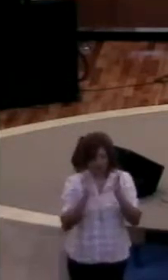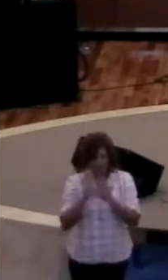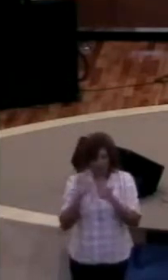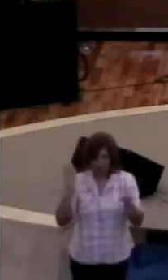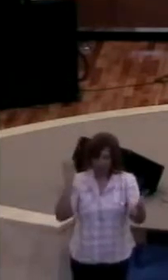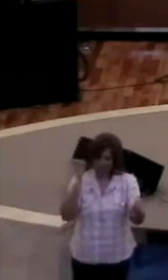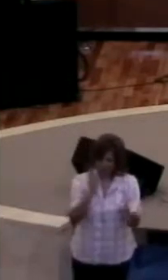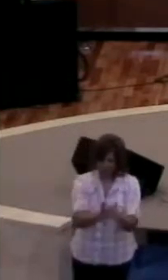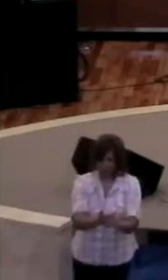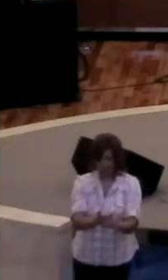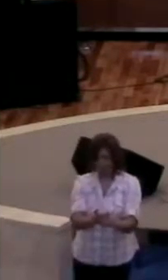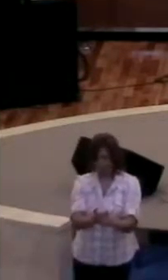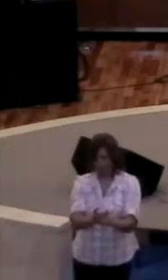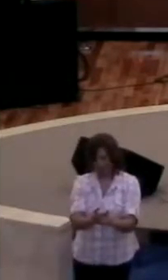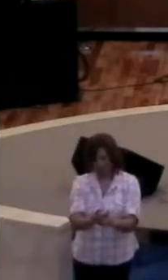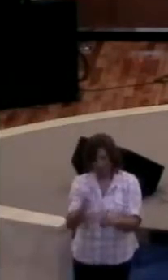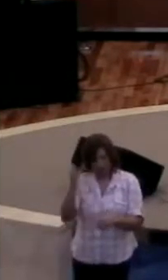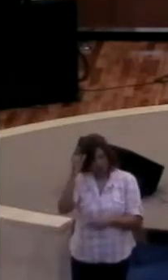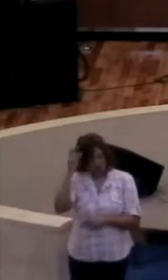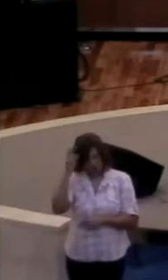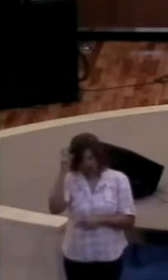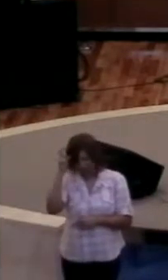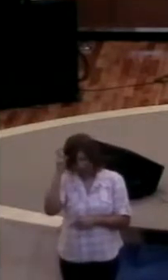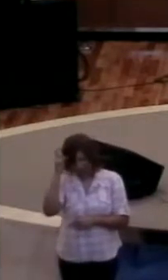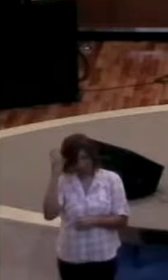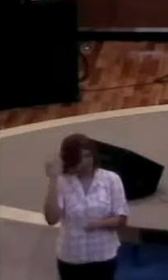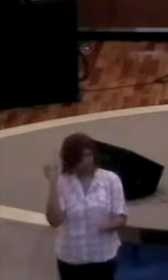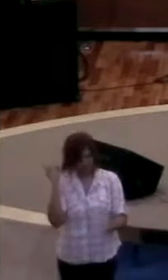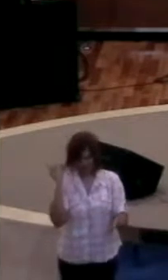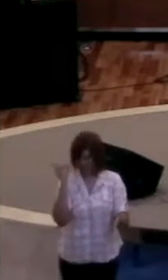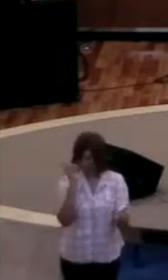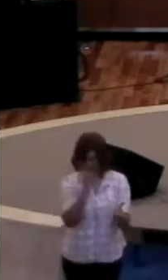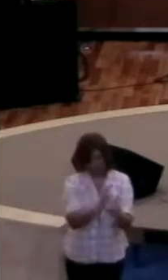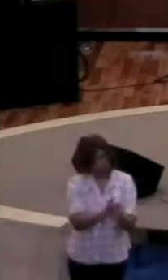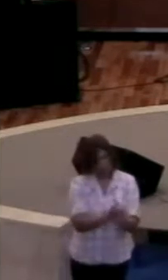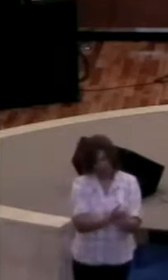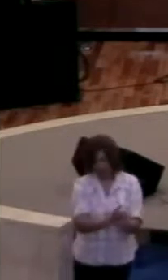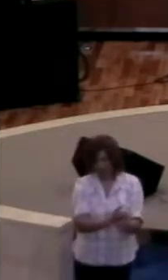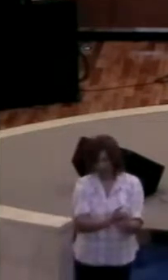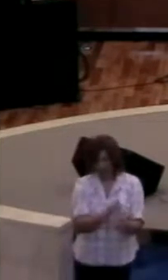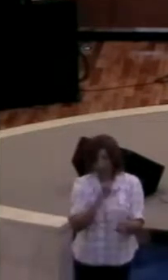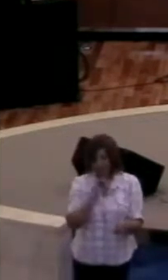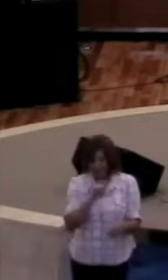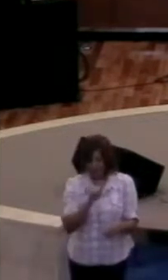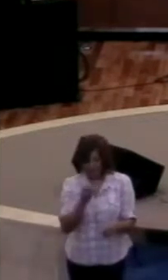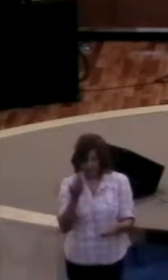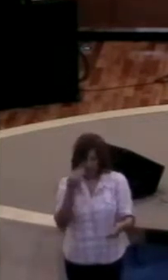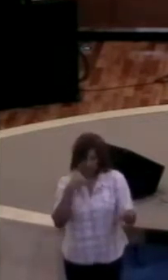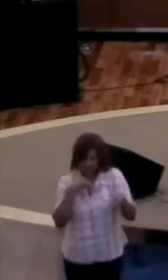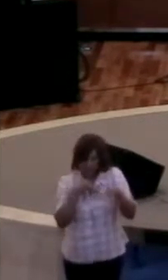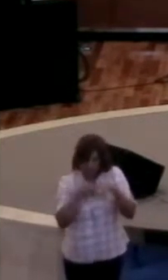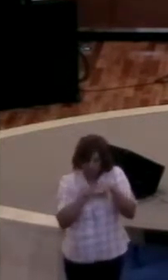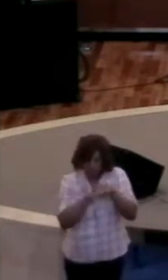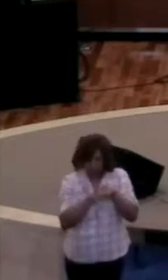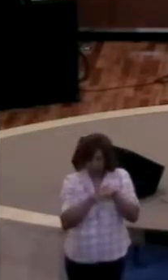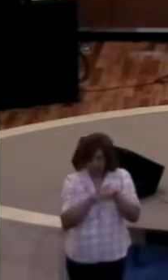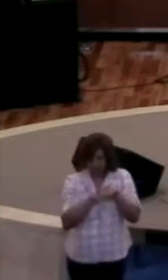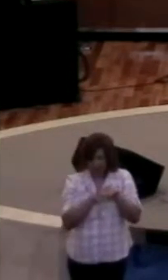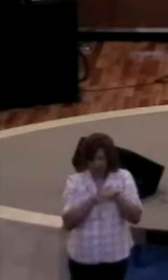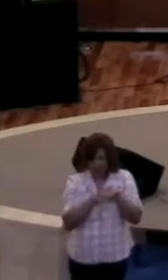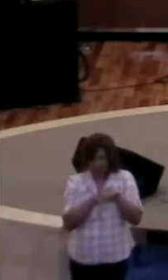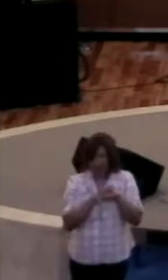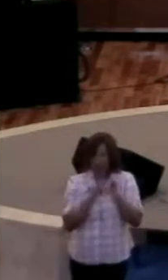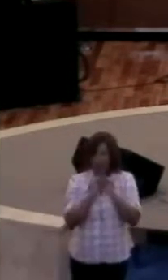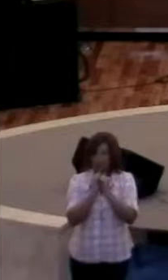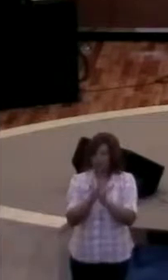no esconderijo do Altíssimo, à sombra do Onipotente descansará. Se você está guardado à sombra de Deus, você